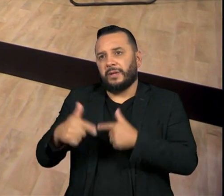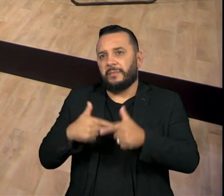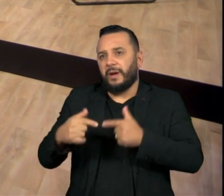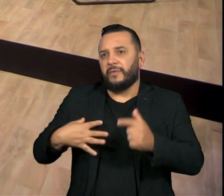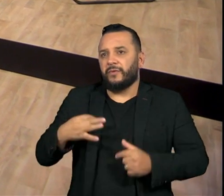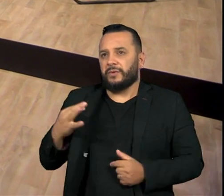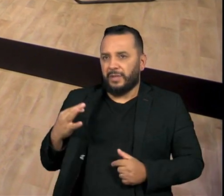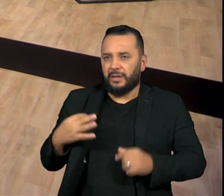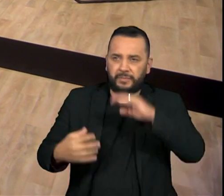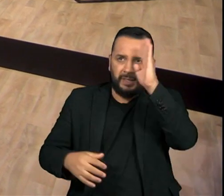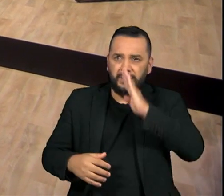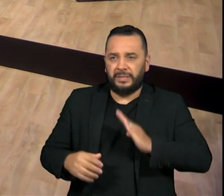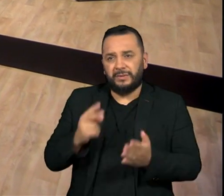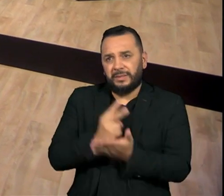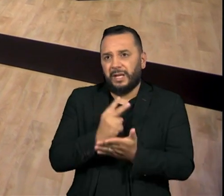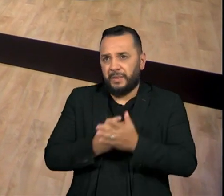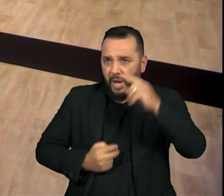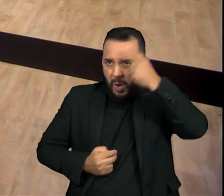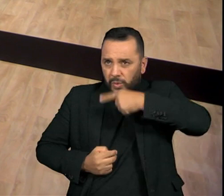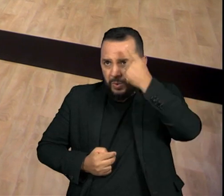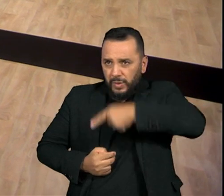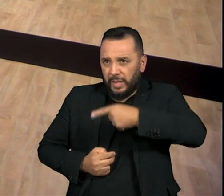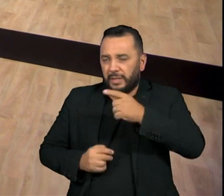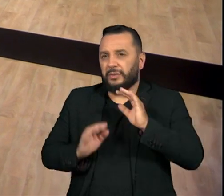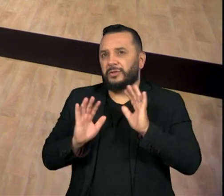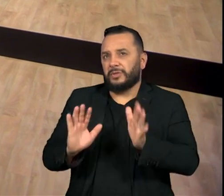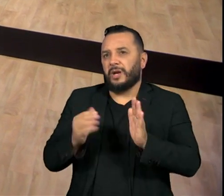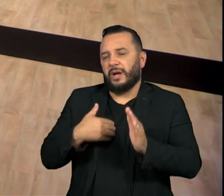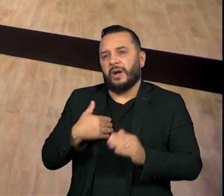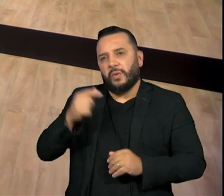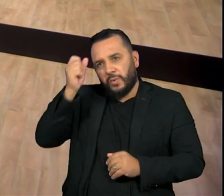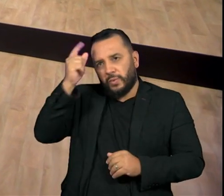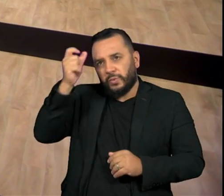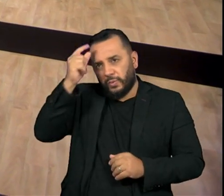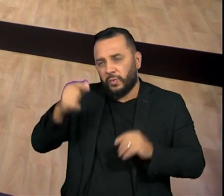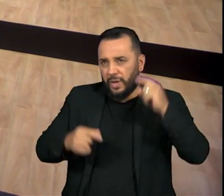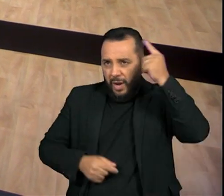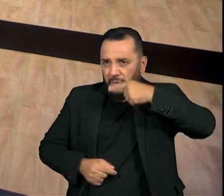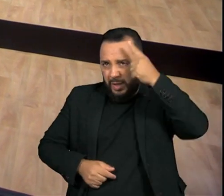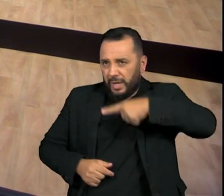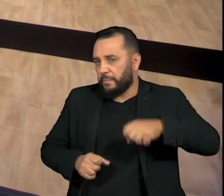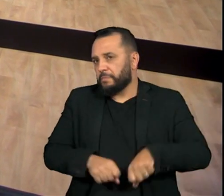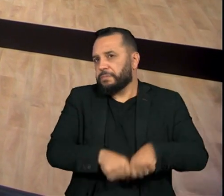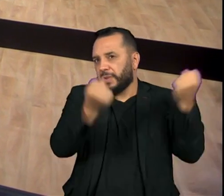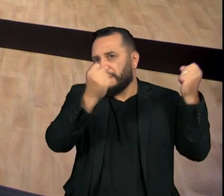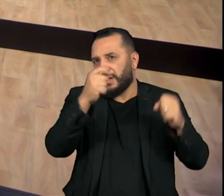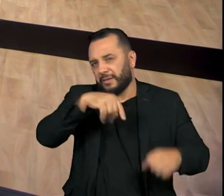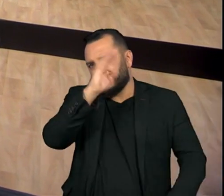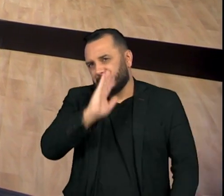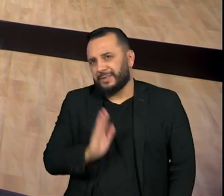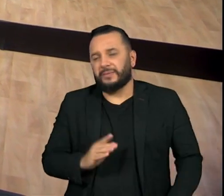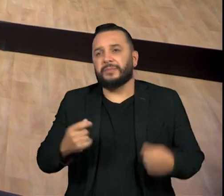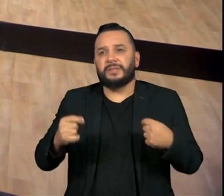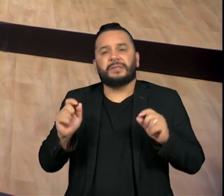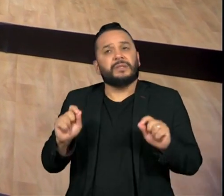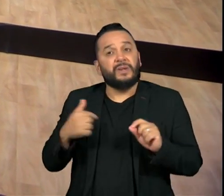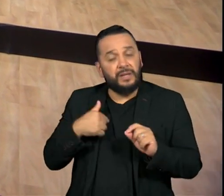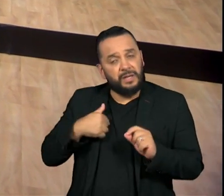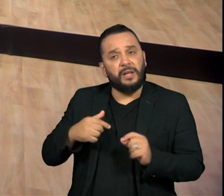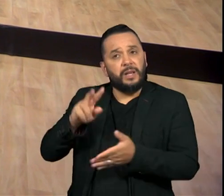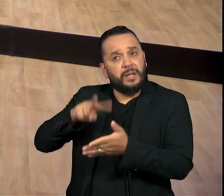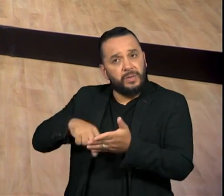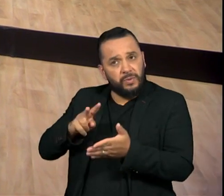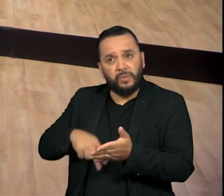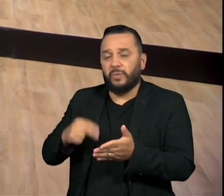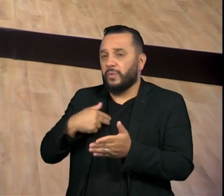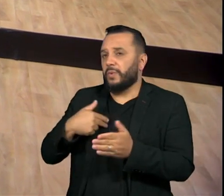muito autoritário. Então, a gente quebrar essa cultura autoritária no Brasil através da leitura, do discurso, das